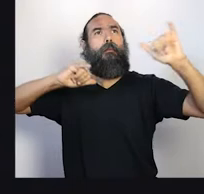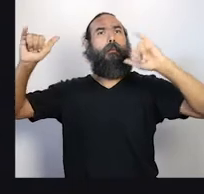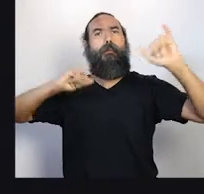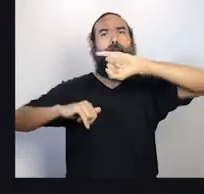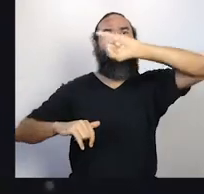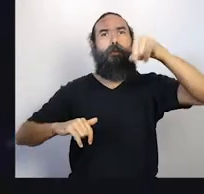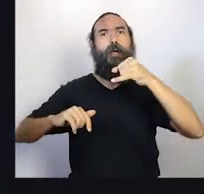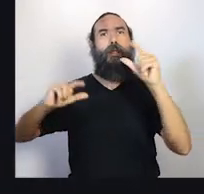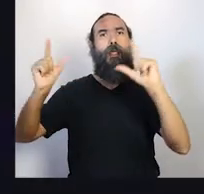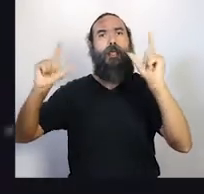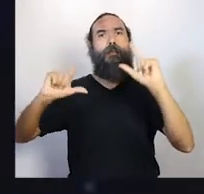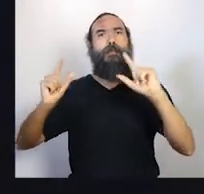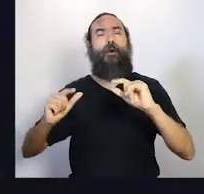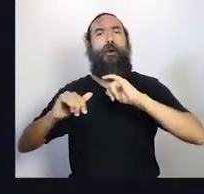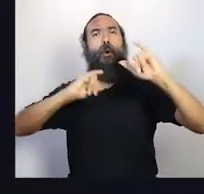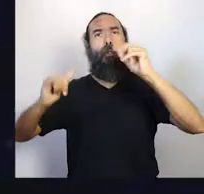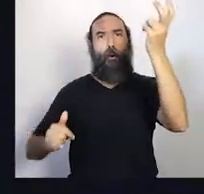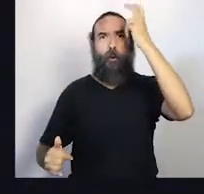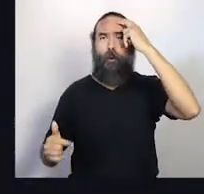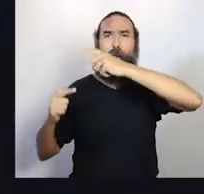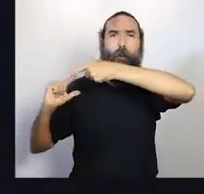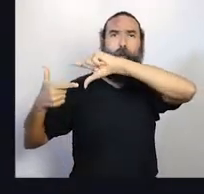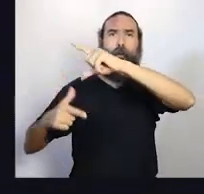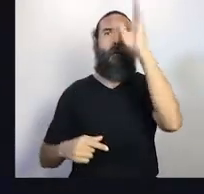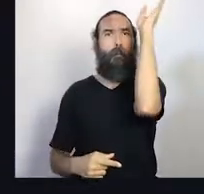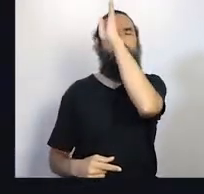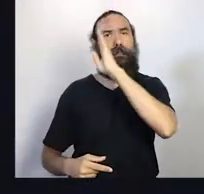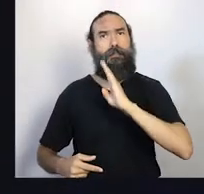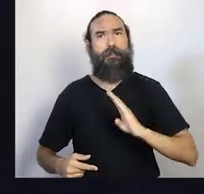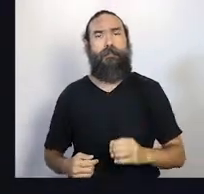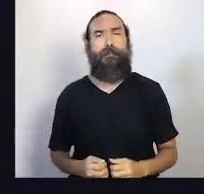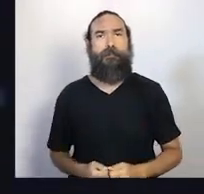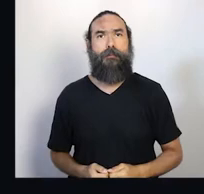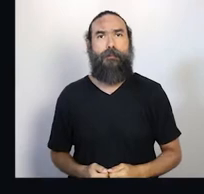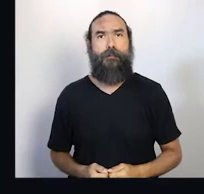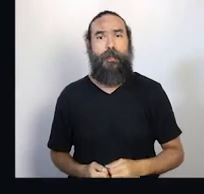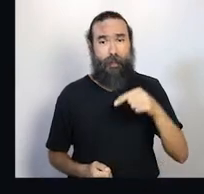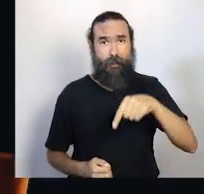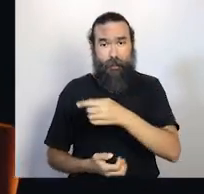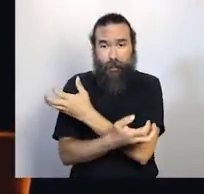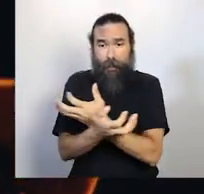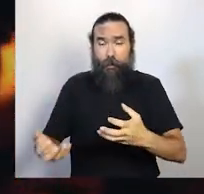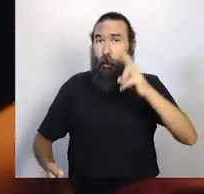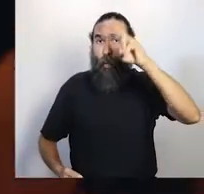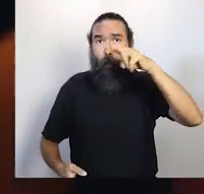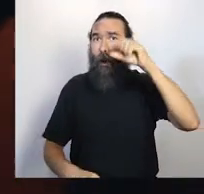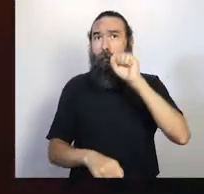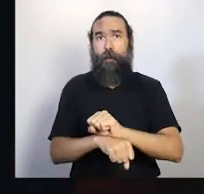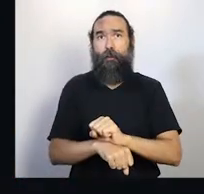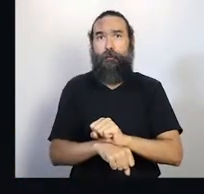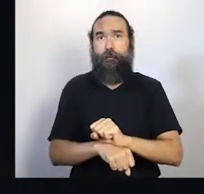na Chapada dos Veadeiros. É o maior encontro de cultura regional já realizado no Brasil. O tambor aqui nunca parou de